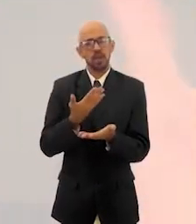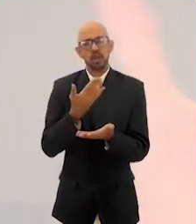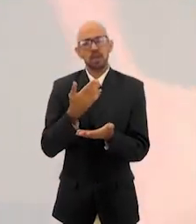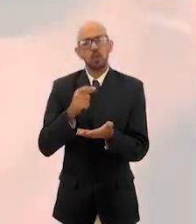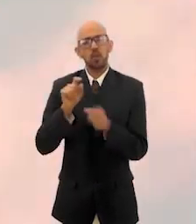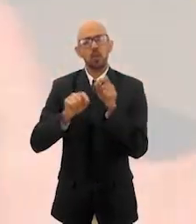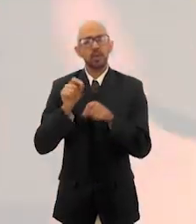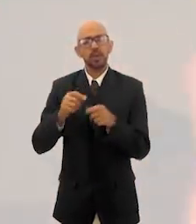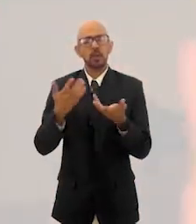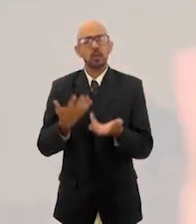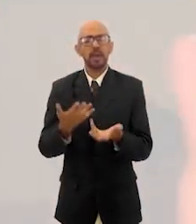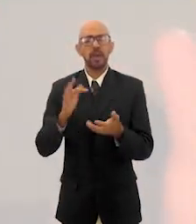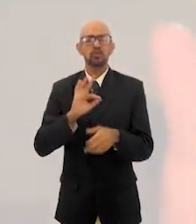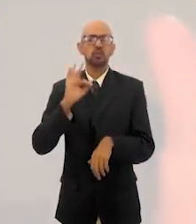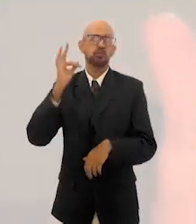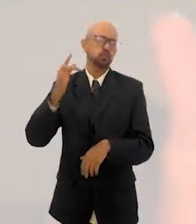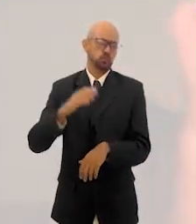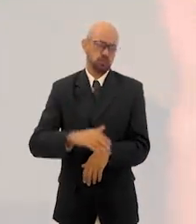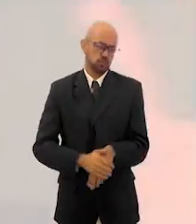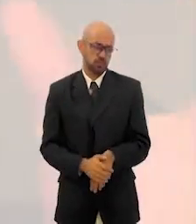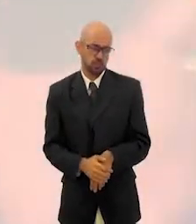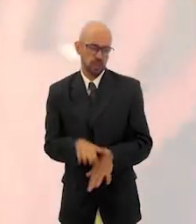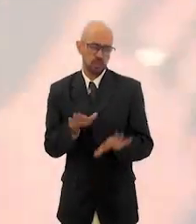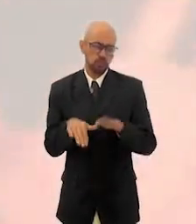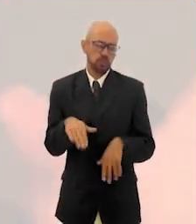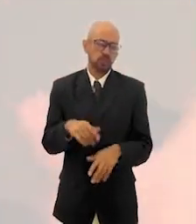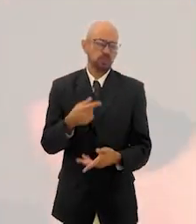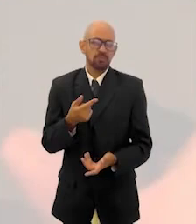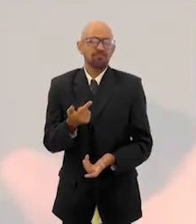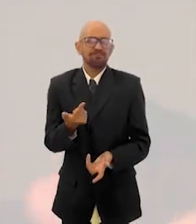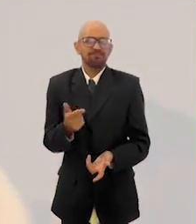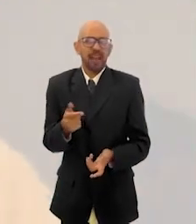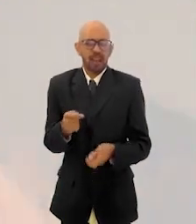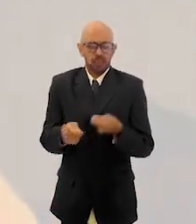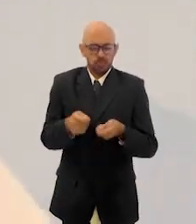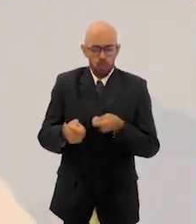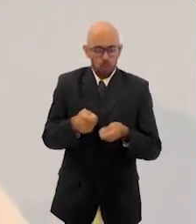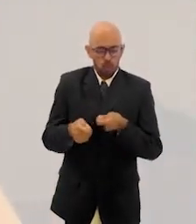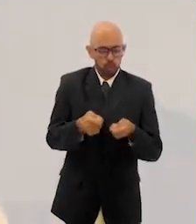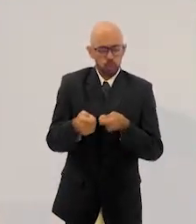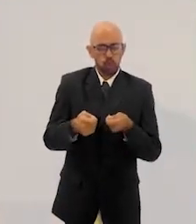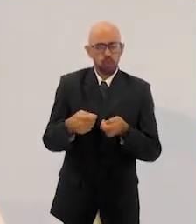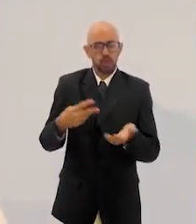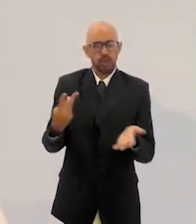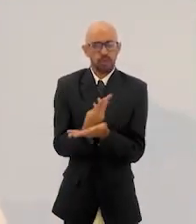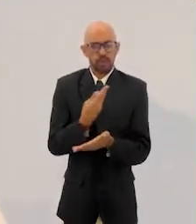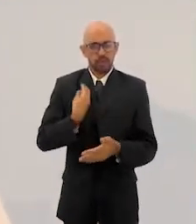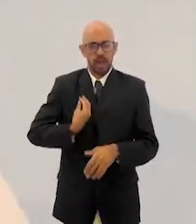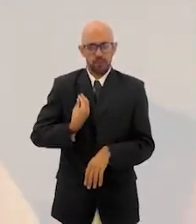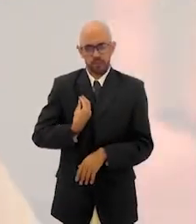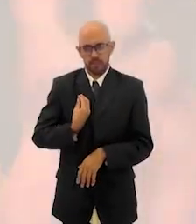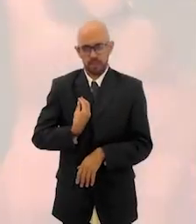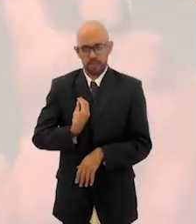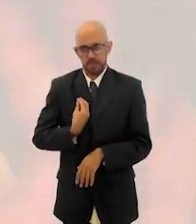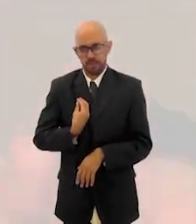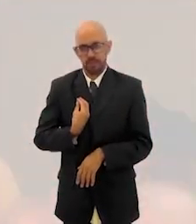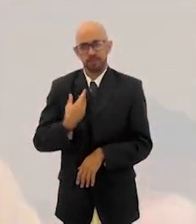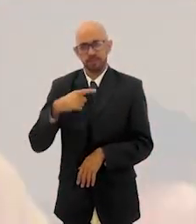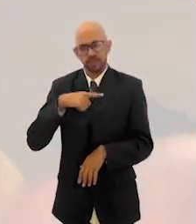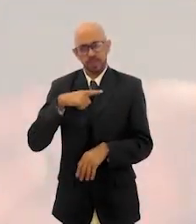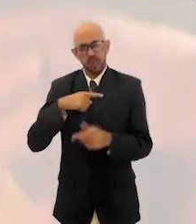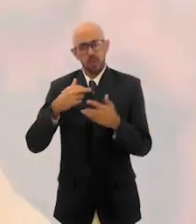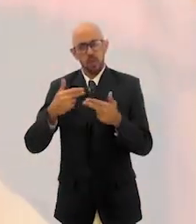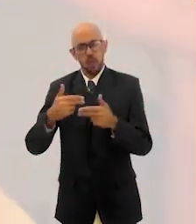que é você, o que eu quero ser, né? Às vezes a gente não tem muito controle com os acontecimentos da vida, né? Temos